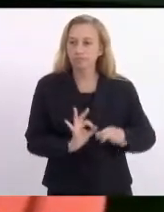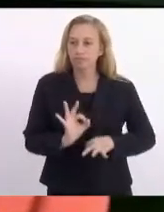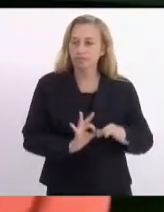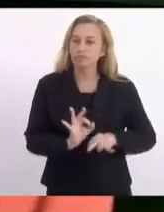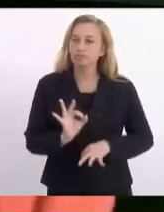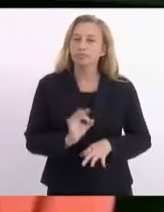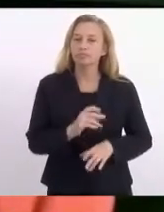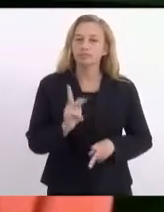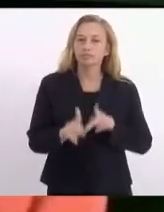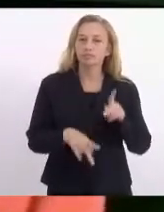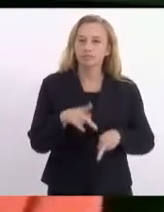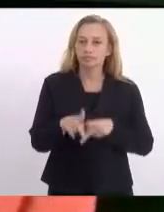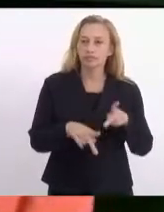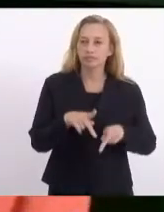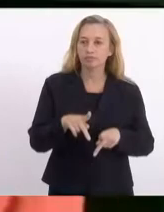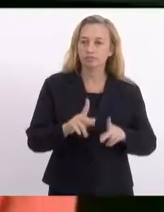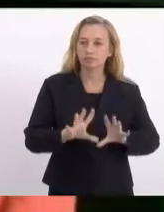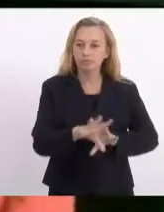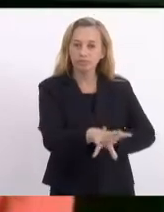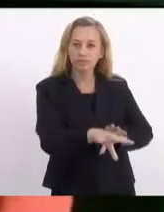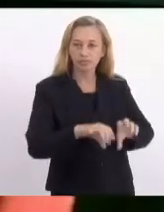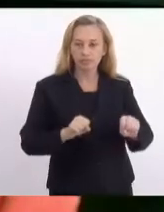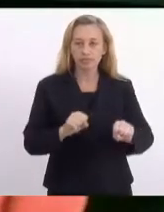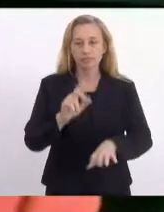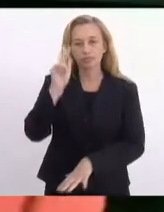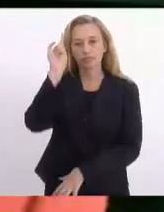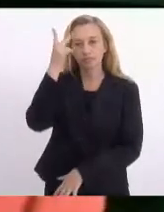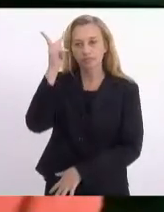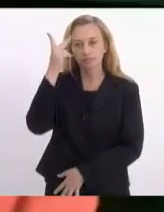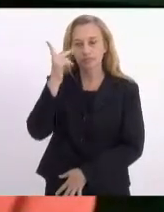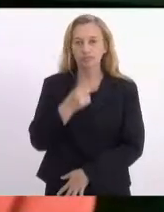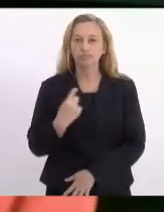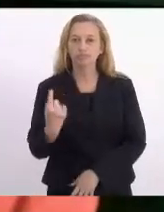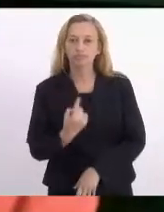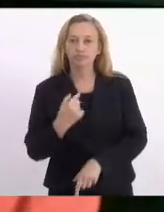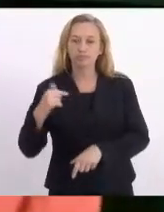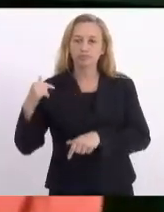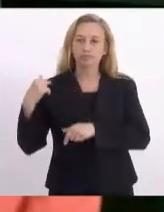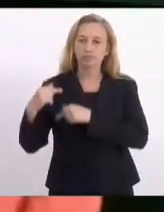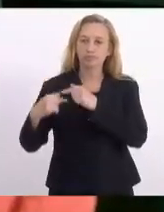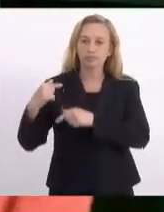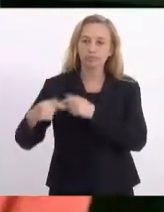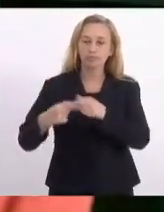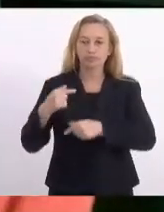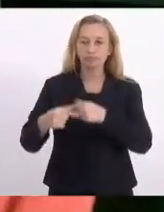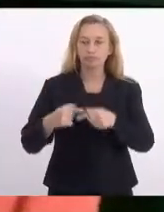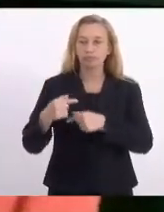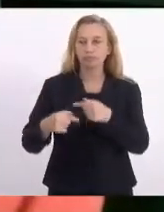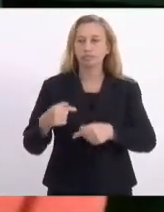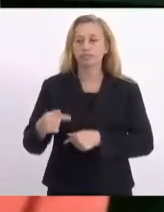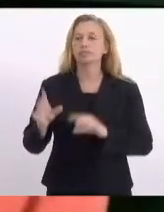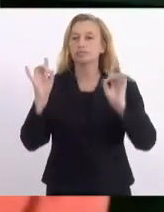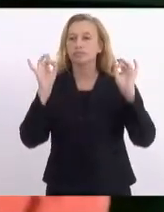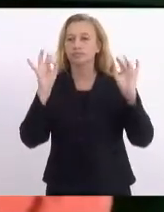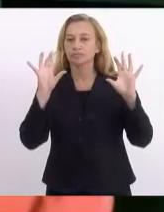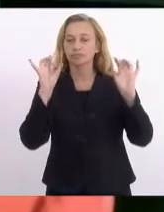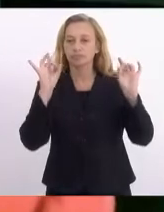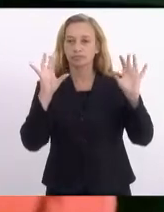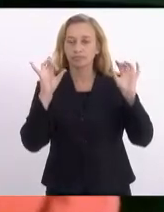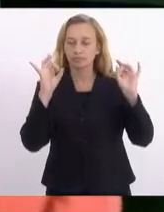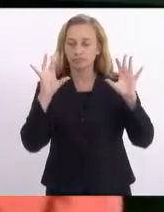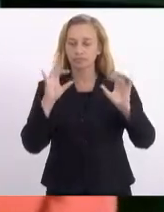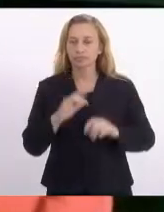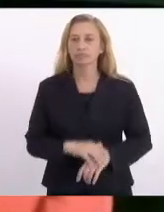nosso povo preto e da formação da nossa história ancestral, em especial trazendo